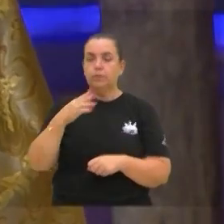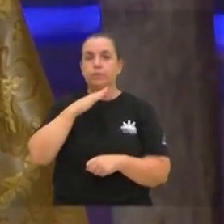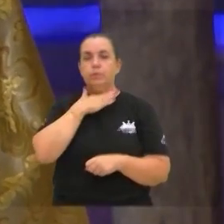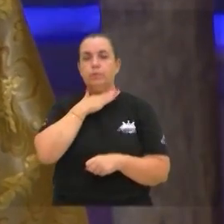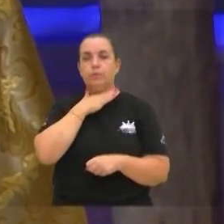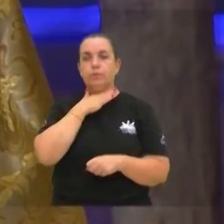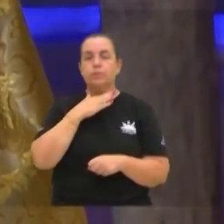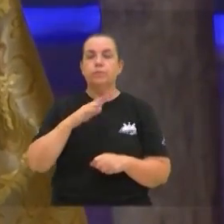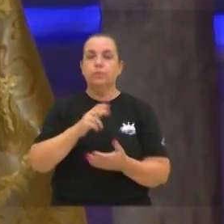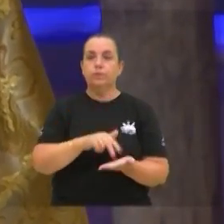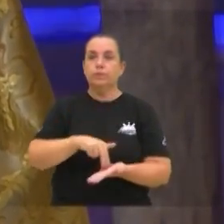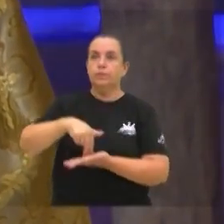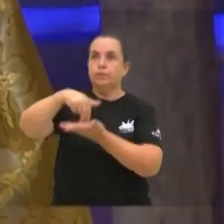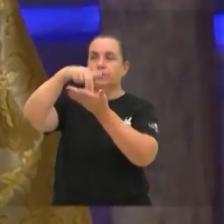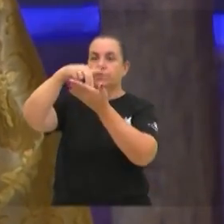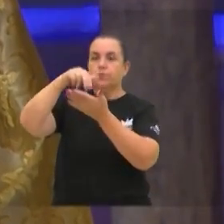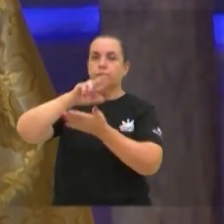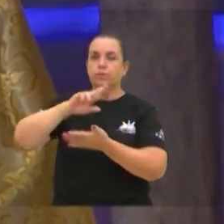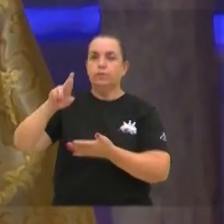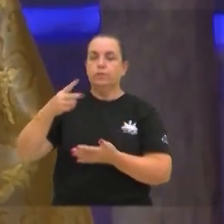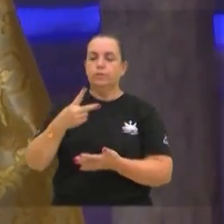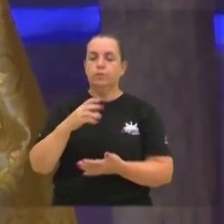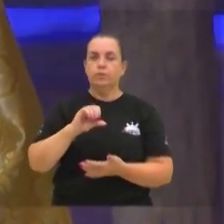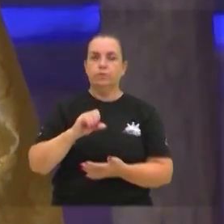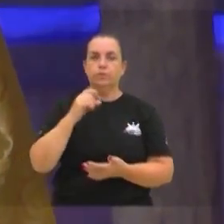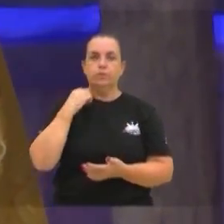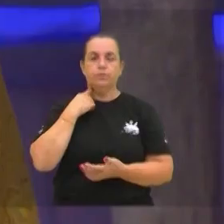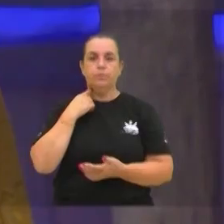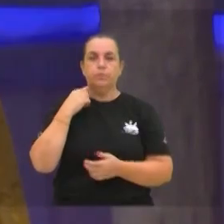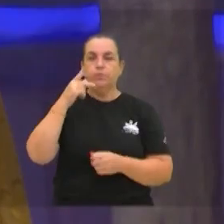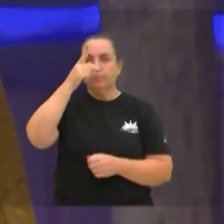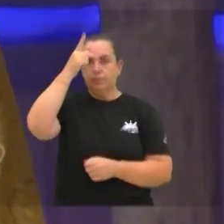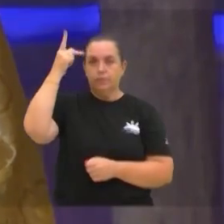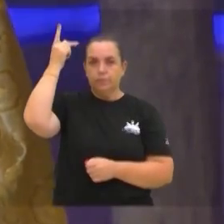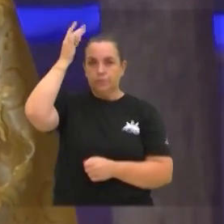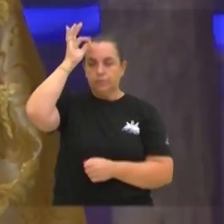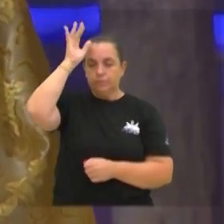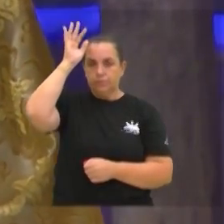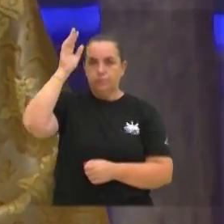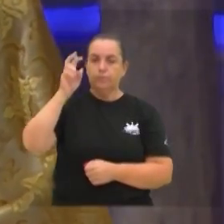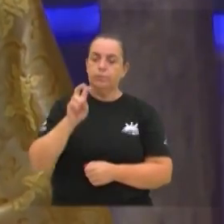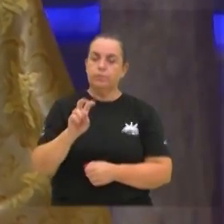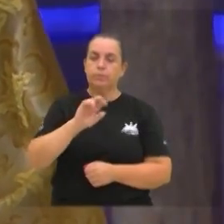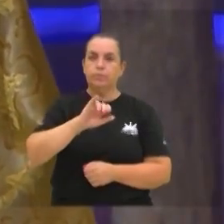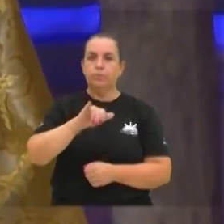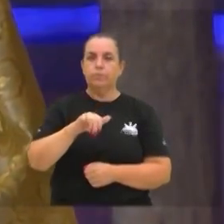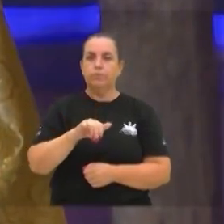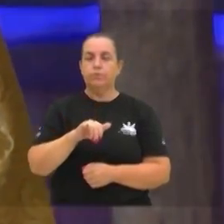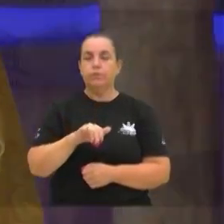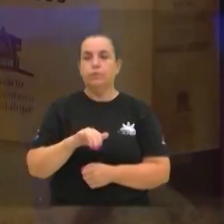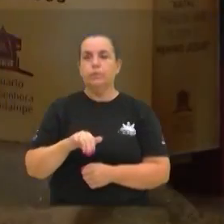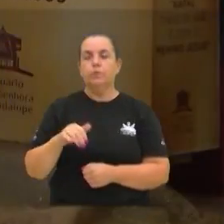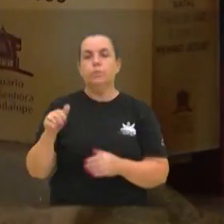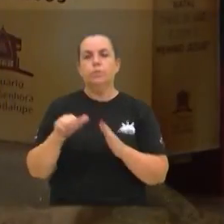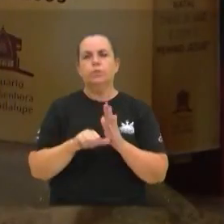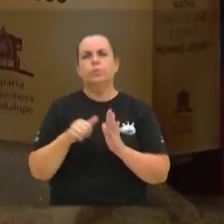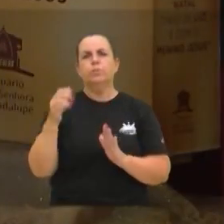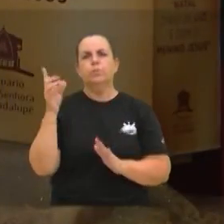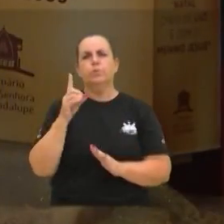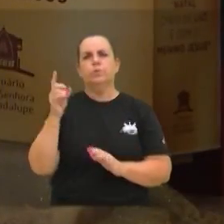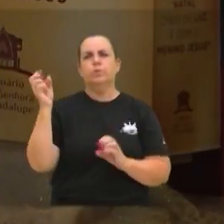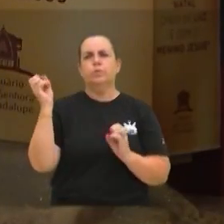ascensão do Senhor, 29 de maio, Pentecostes, 5 de junho, primeiro domingo do